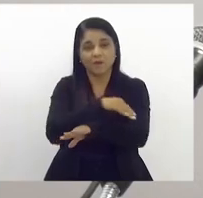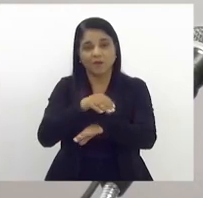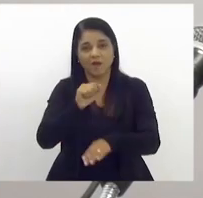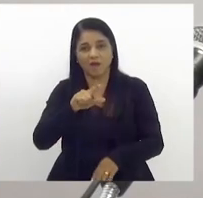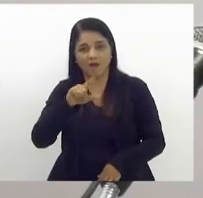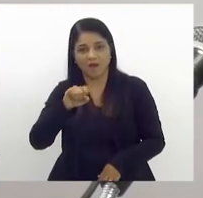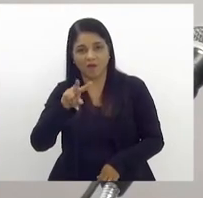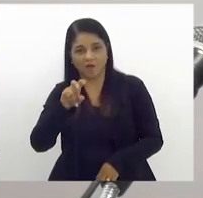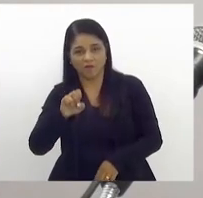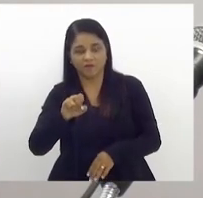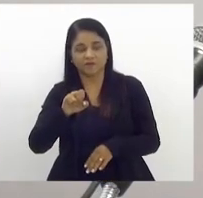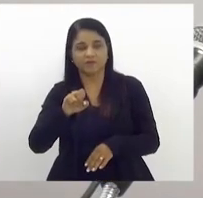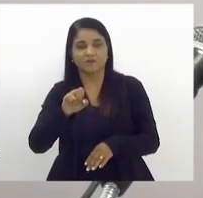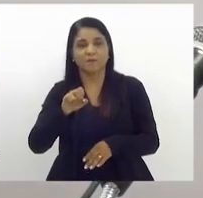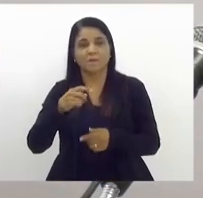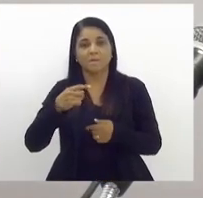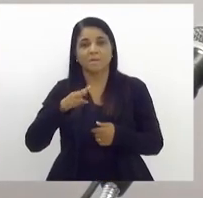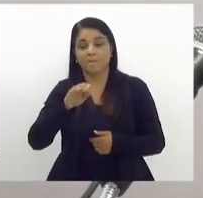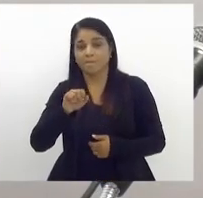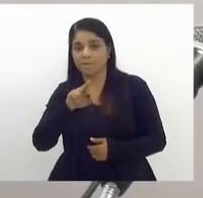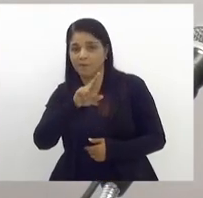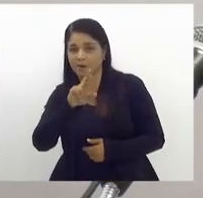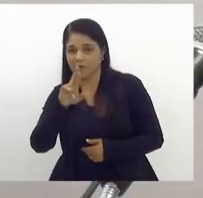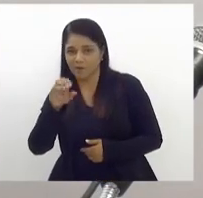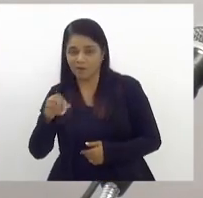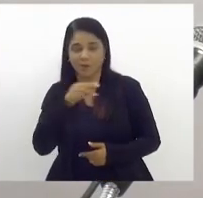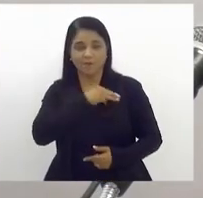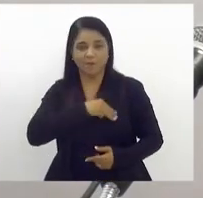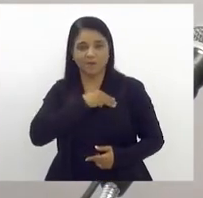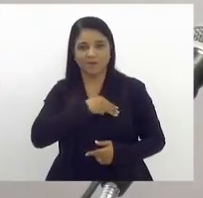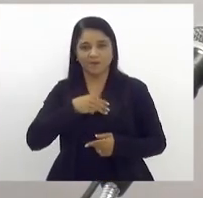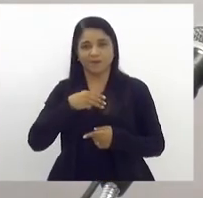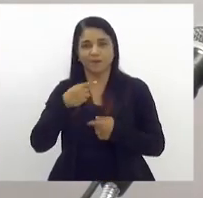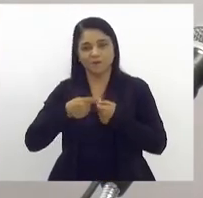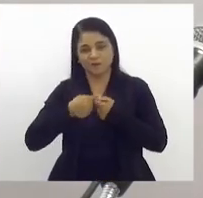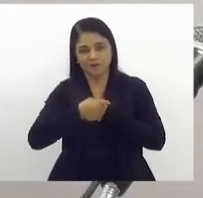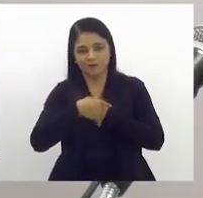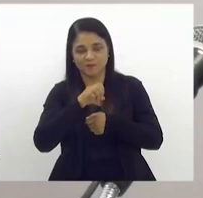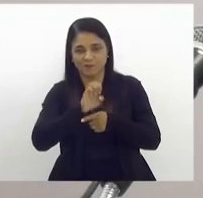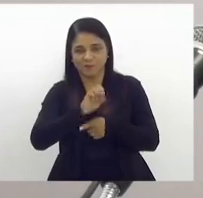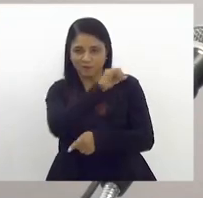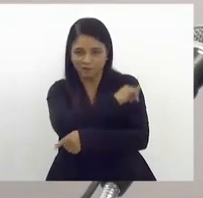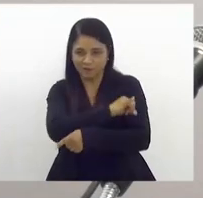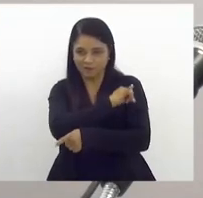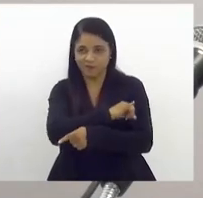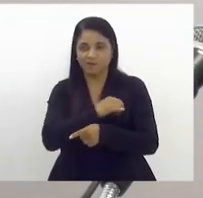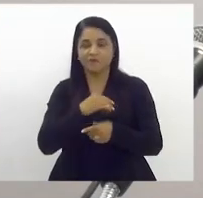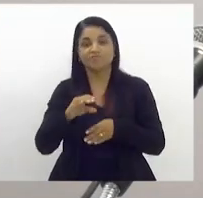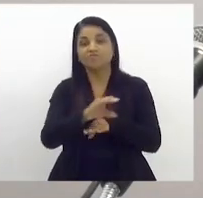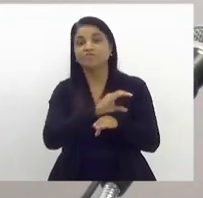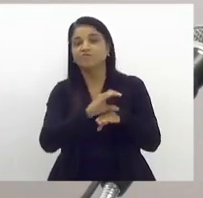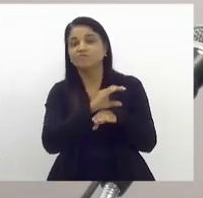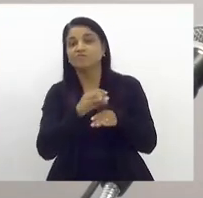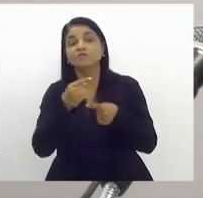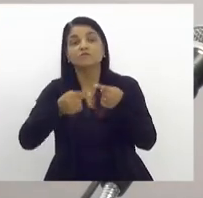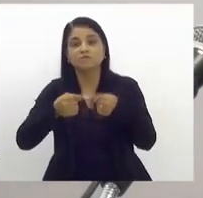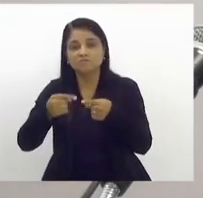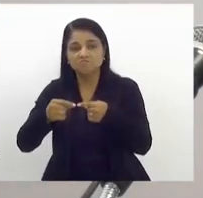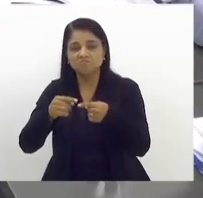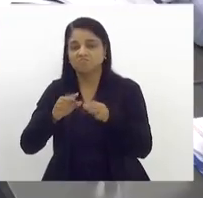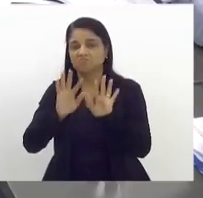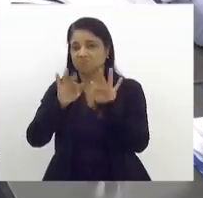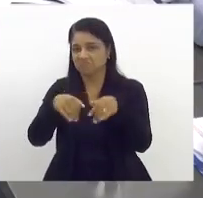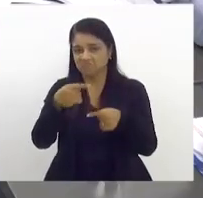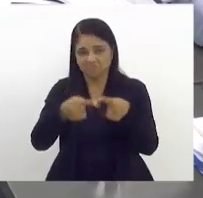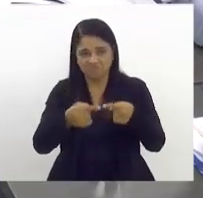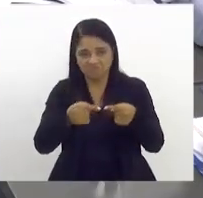67, parte alta, bairro de Madureira, município do Rio de Janeiro, parecer pela constitucionalidade. Em discussão. Não havendo quem queira